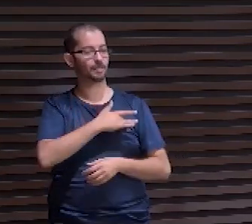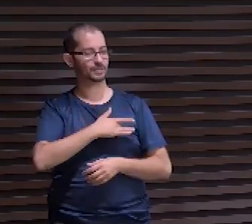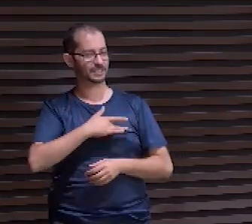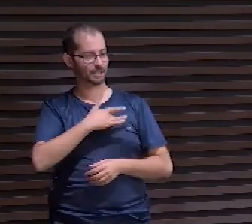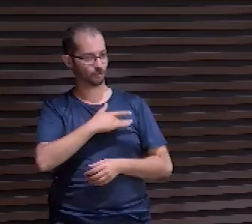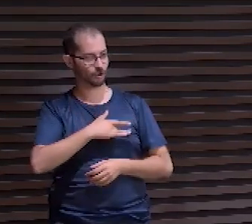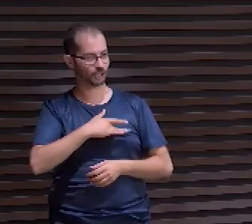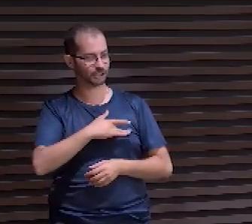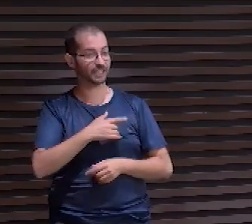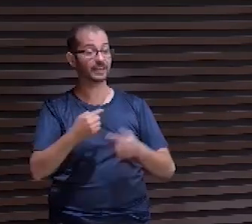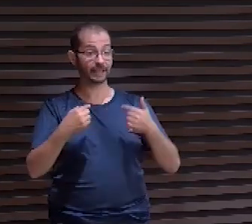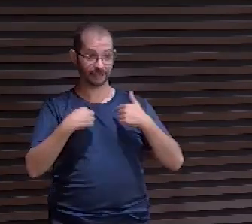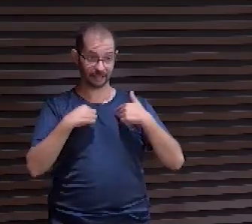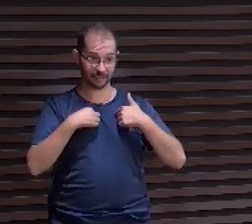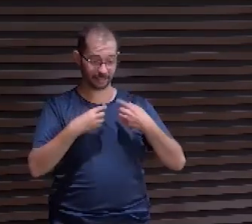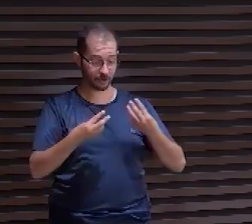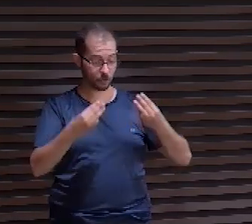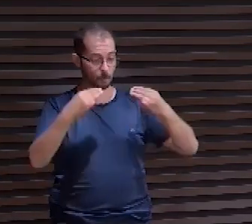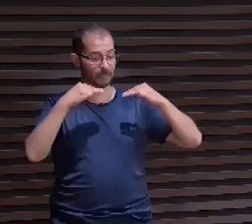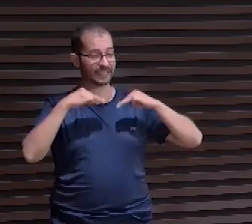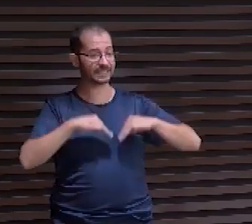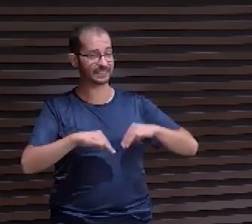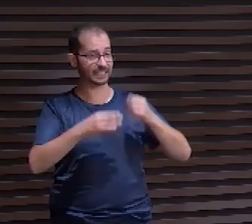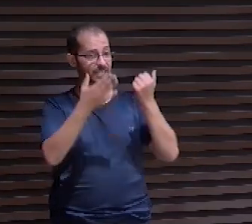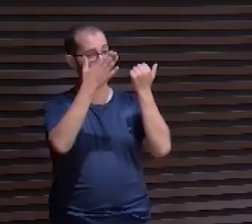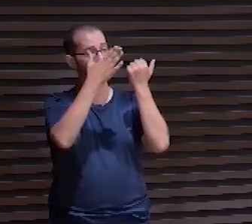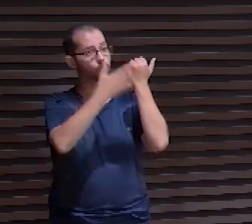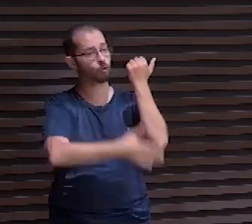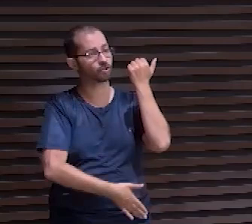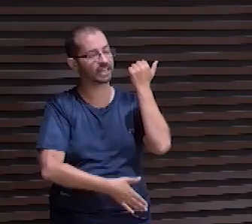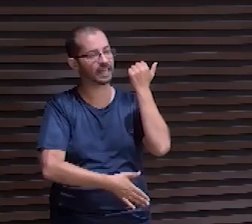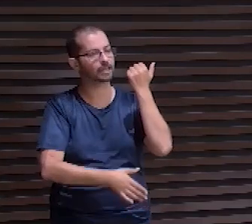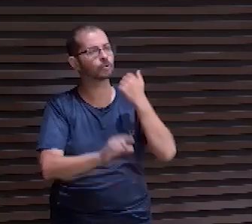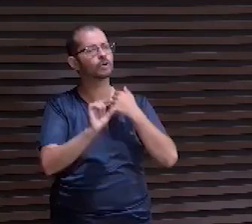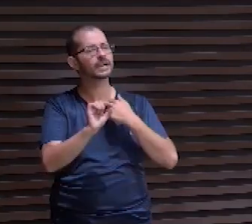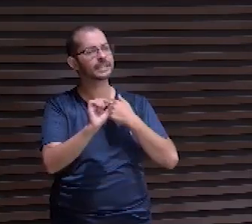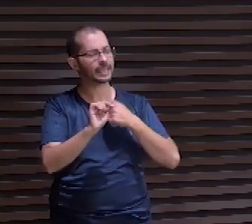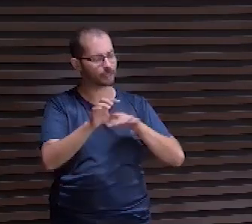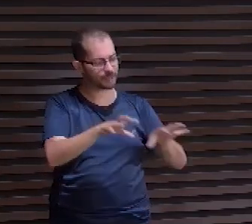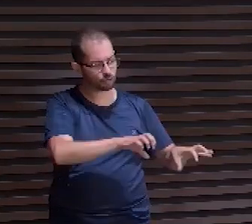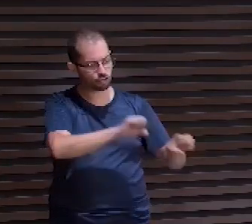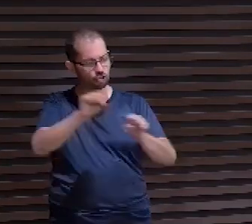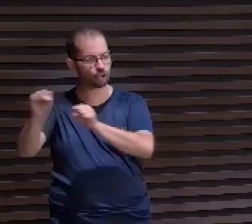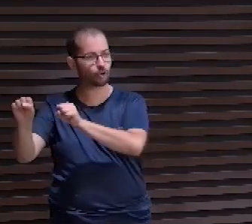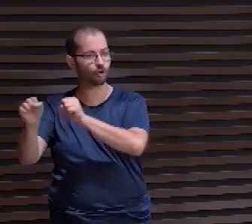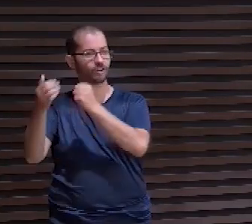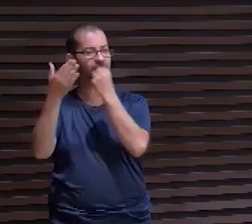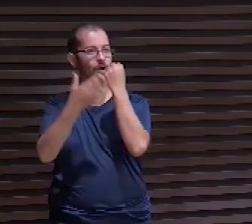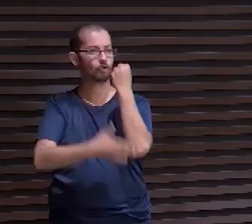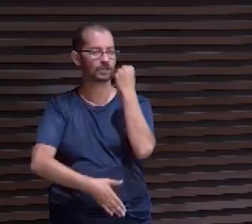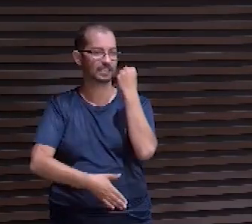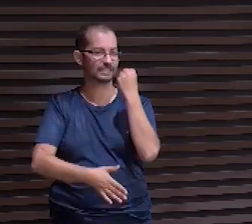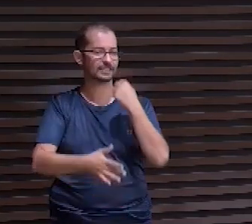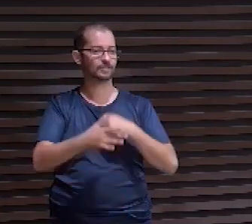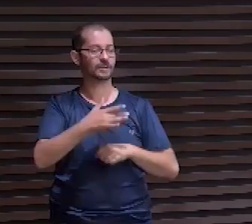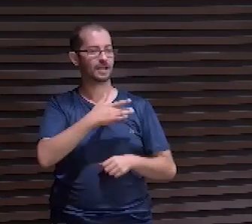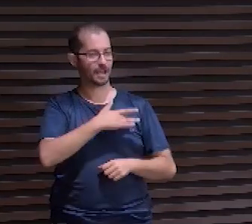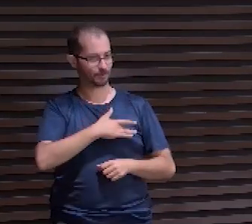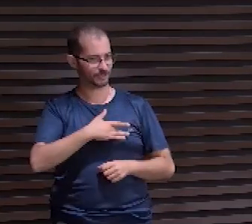Eu merecia ser condenado. O que me tirou da condenação? A